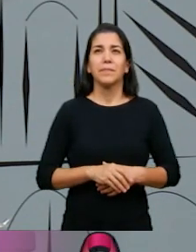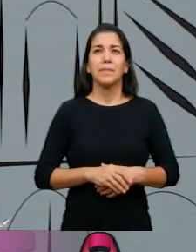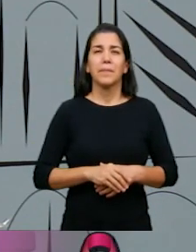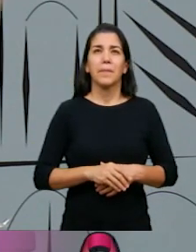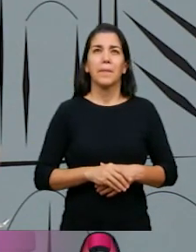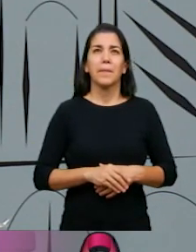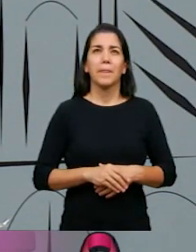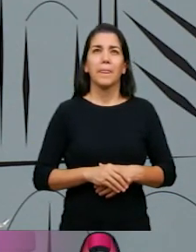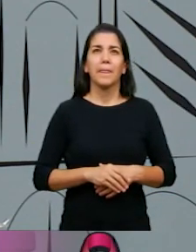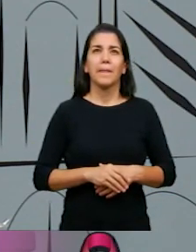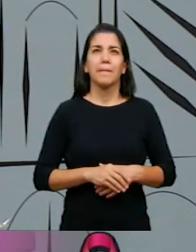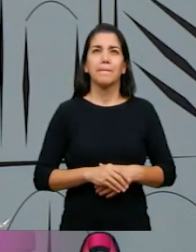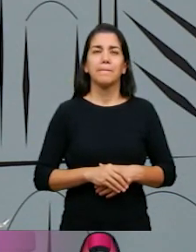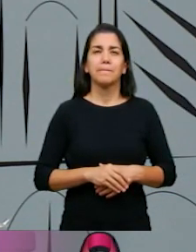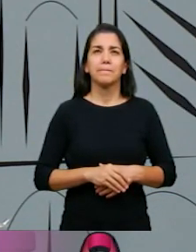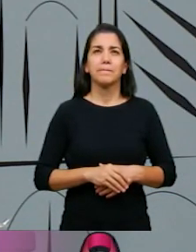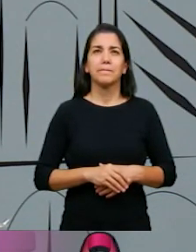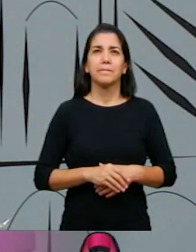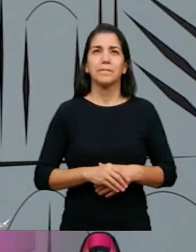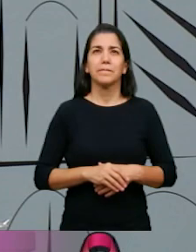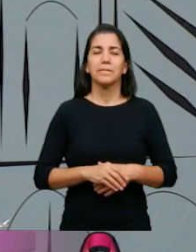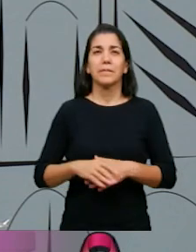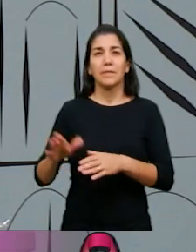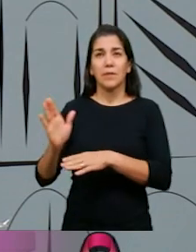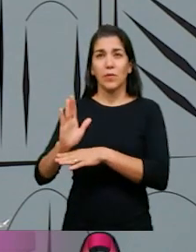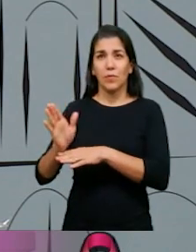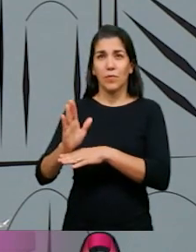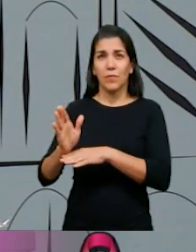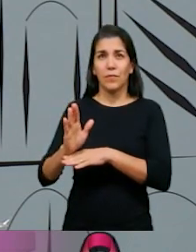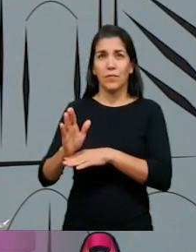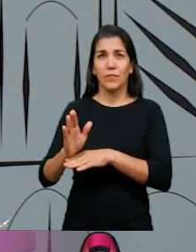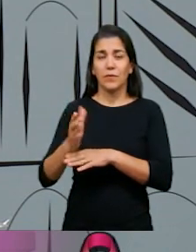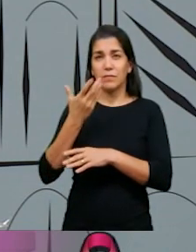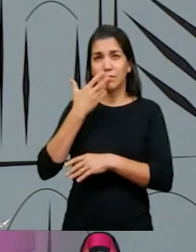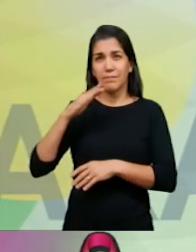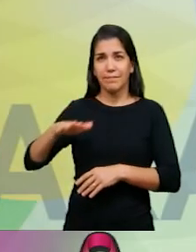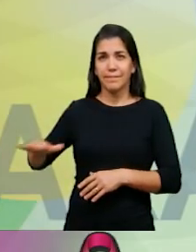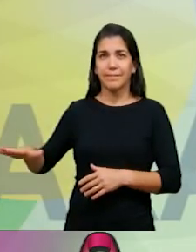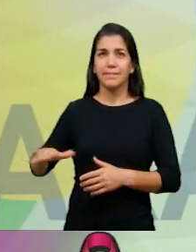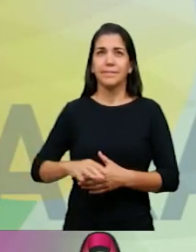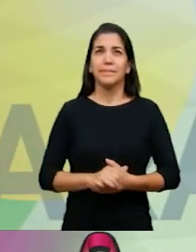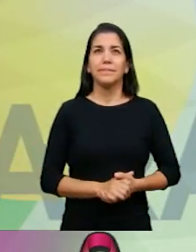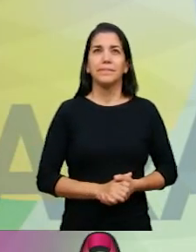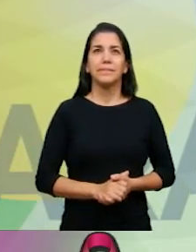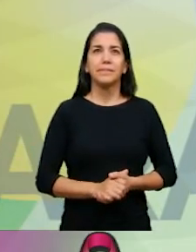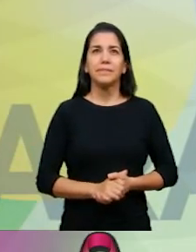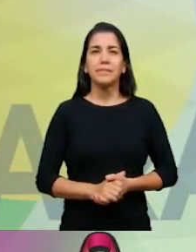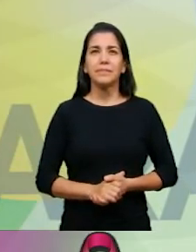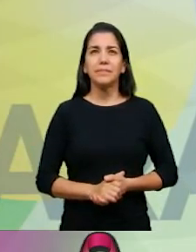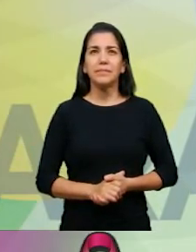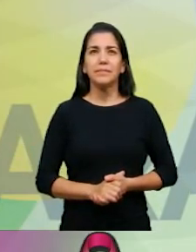tarde, mas temos também um vídeo das crianças lá do Águas Claras para toda a nossa cidade.